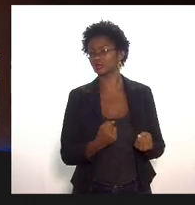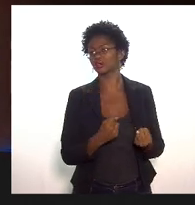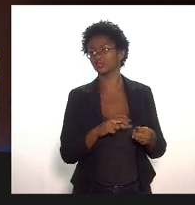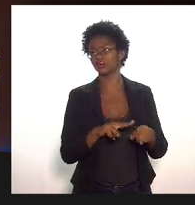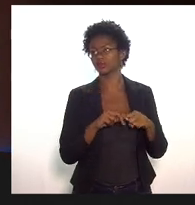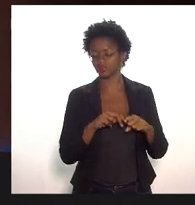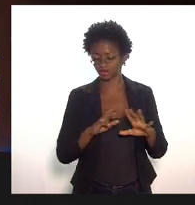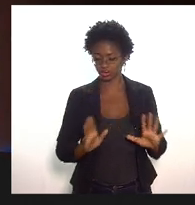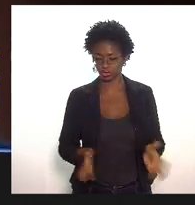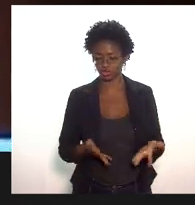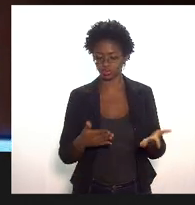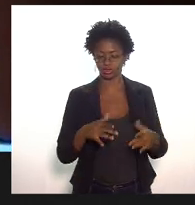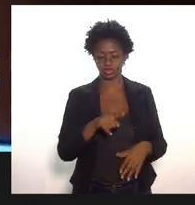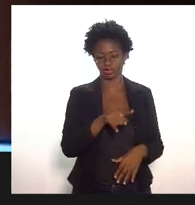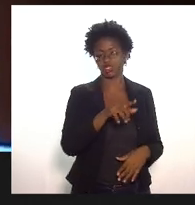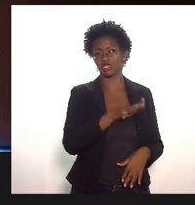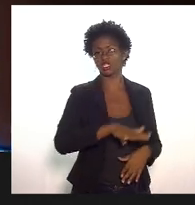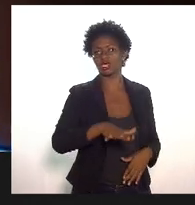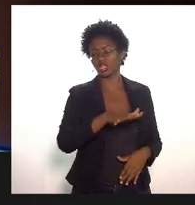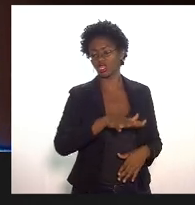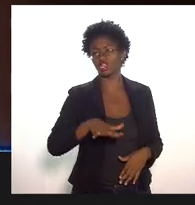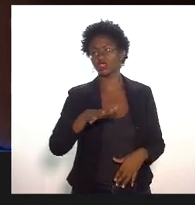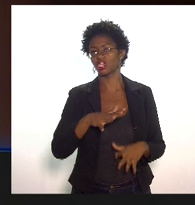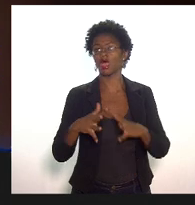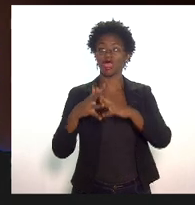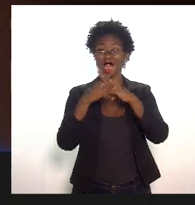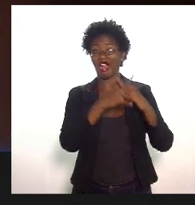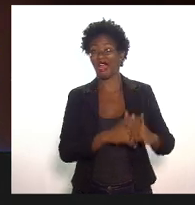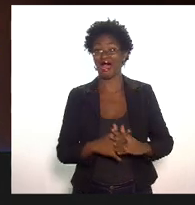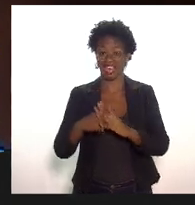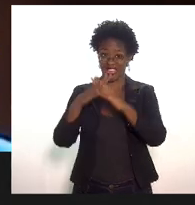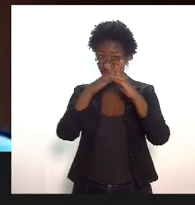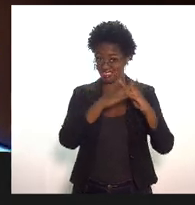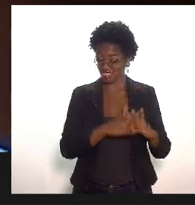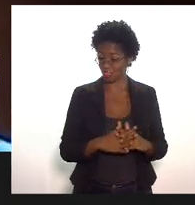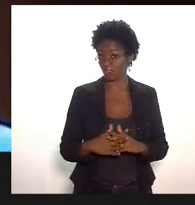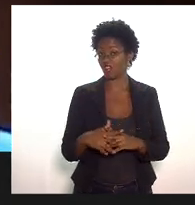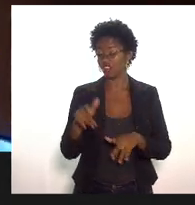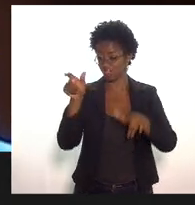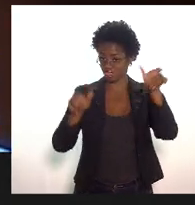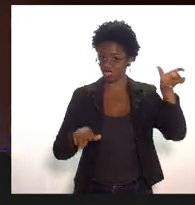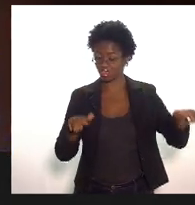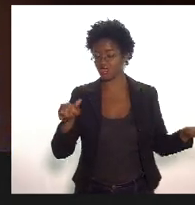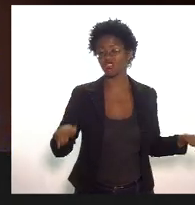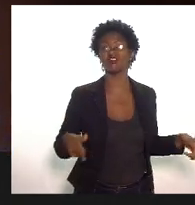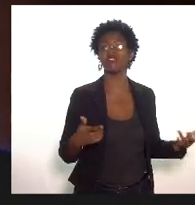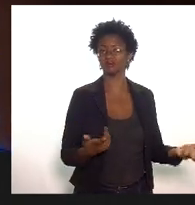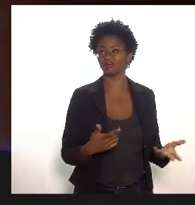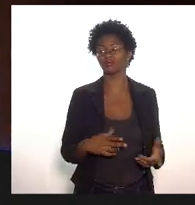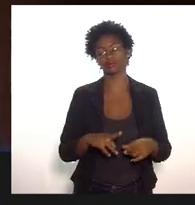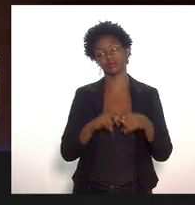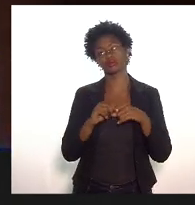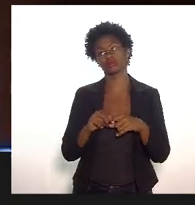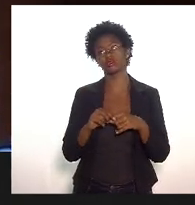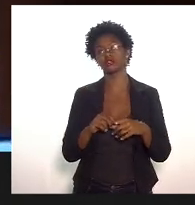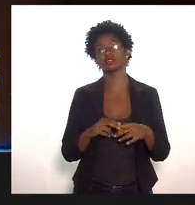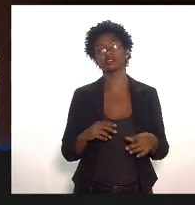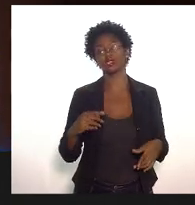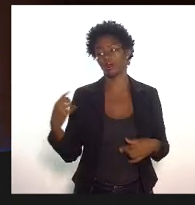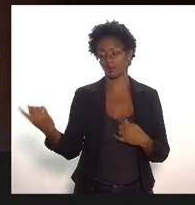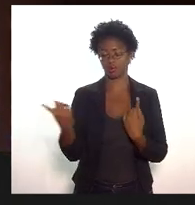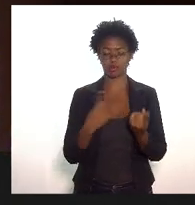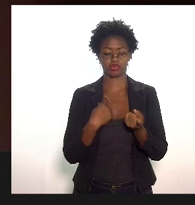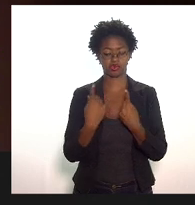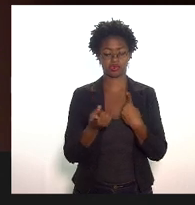setor dos caminhoneiros, ou seja, aqueles que trabalham, o setor que trabalha com frete